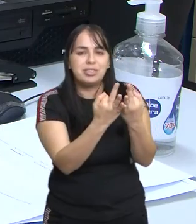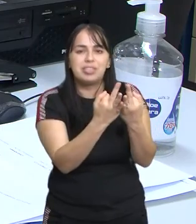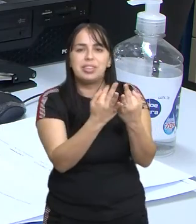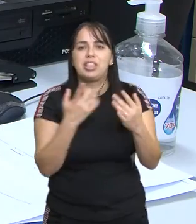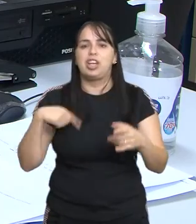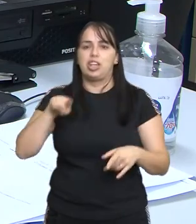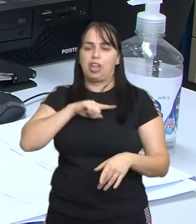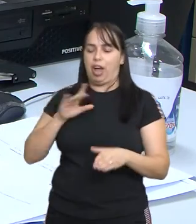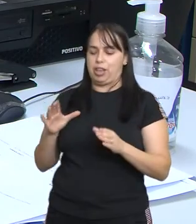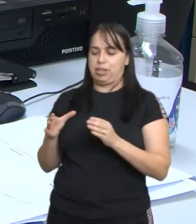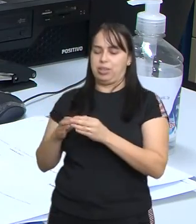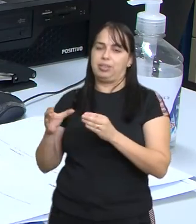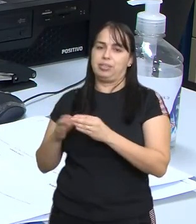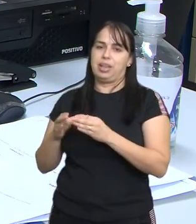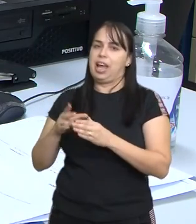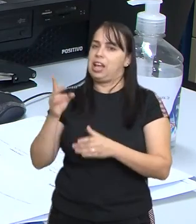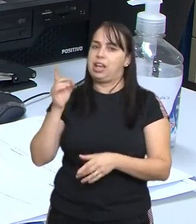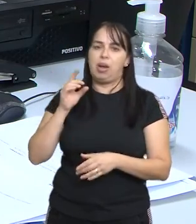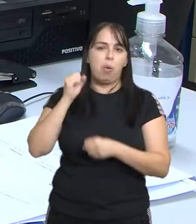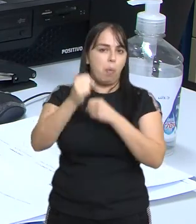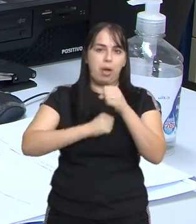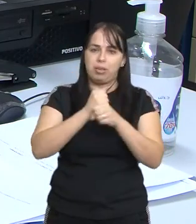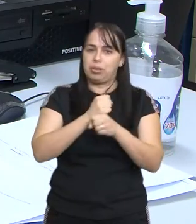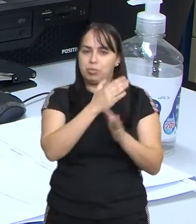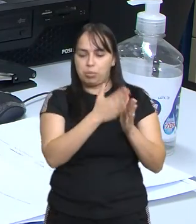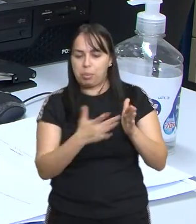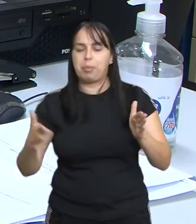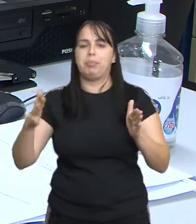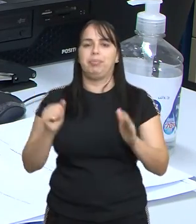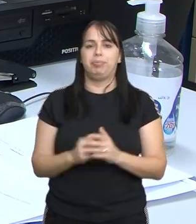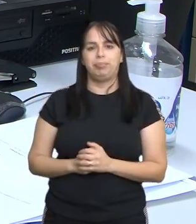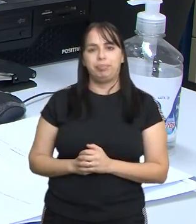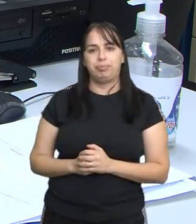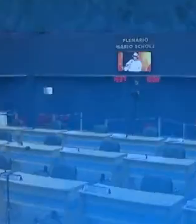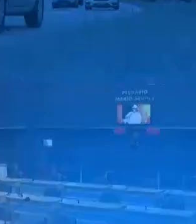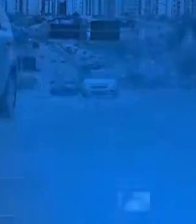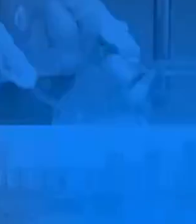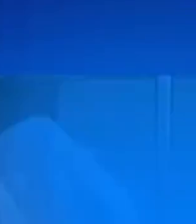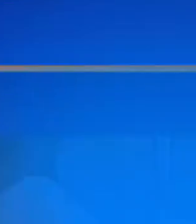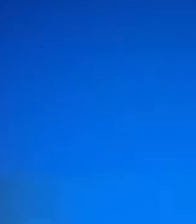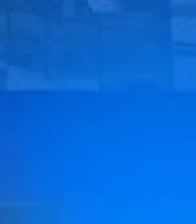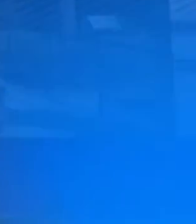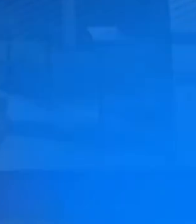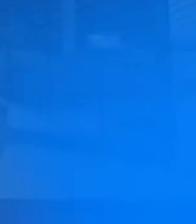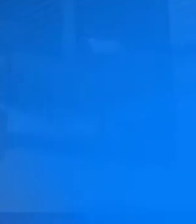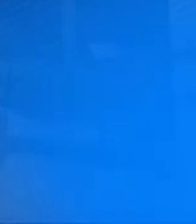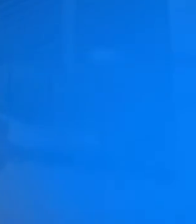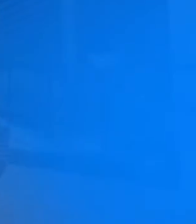pais, dos familiares e nossa como frente parlamentar é durante todo o ano.